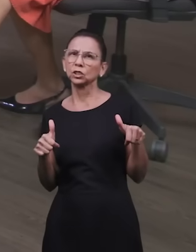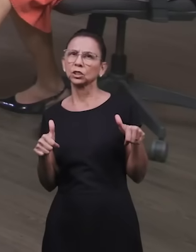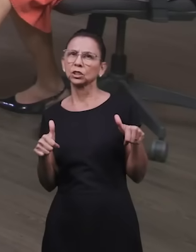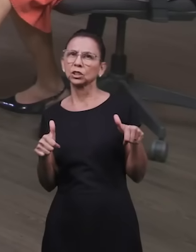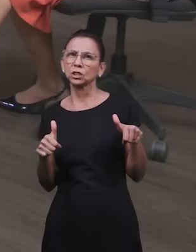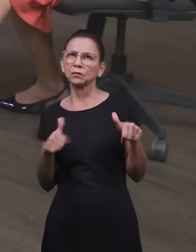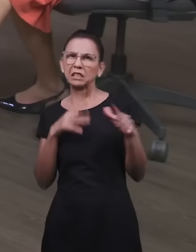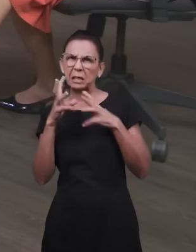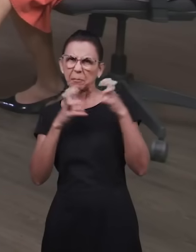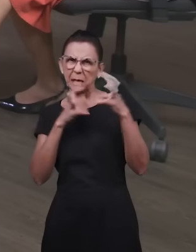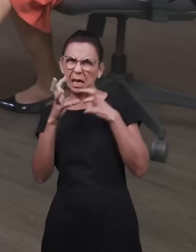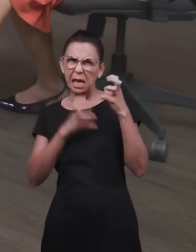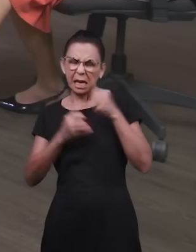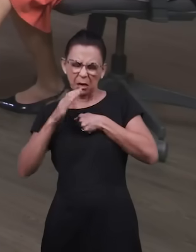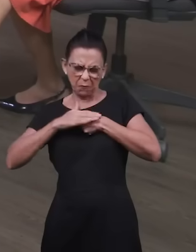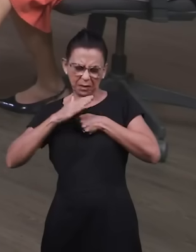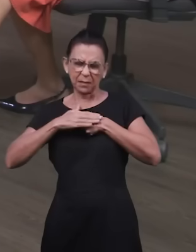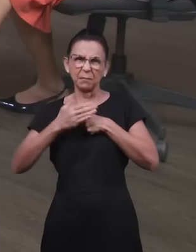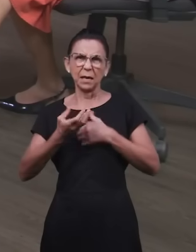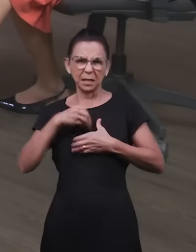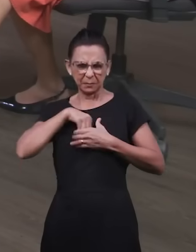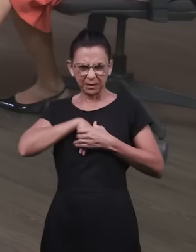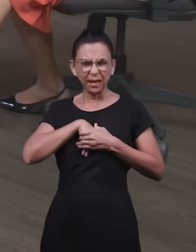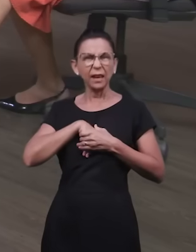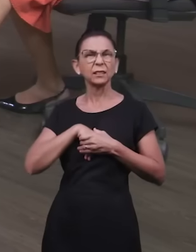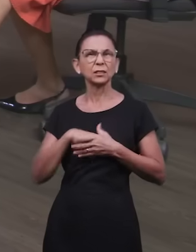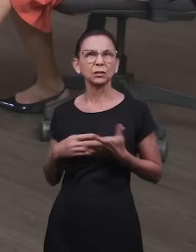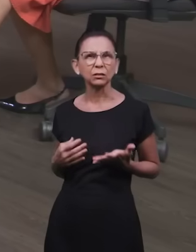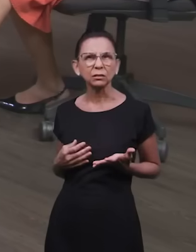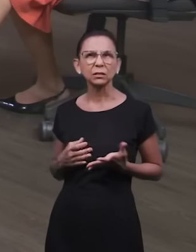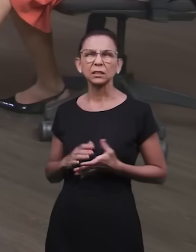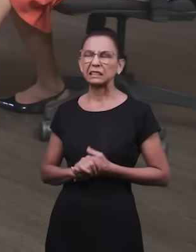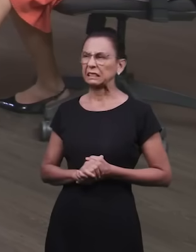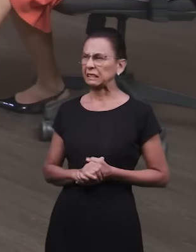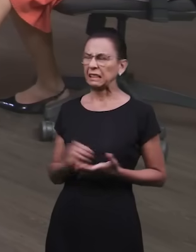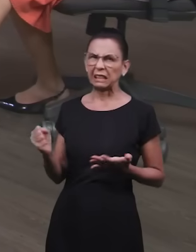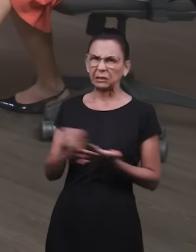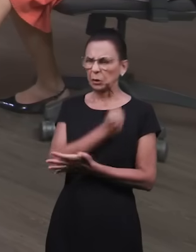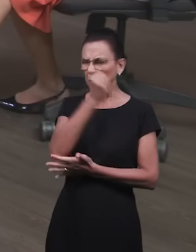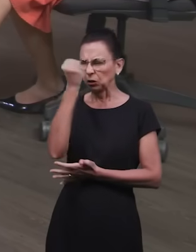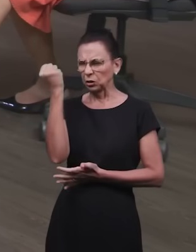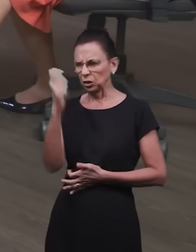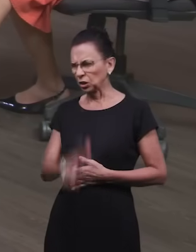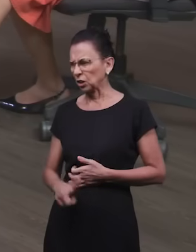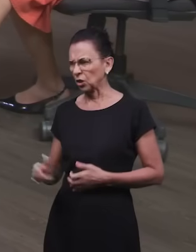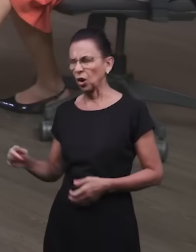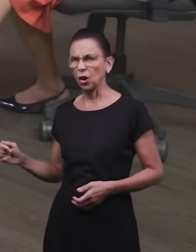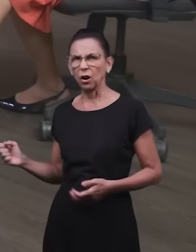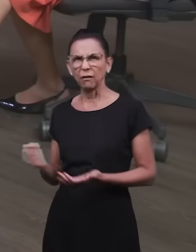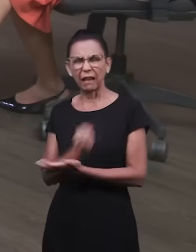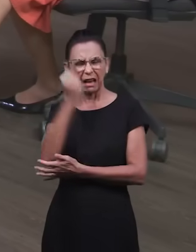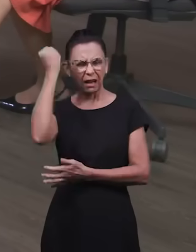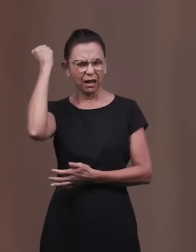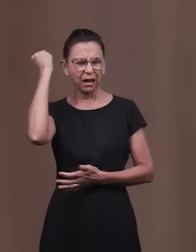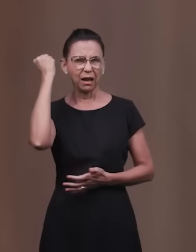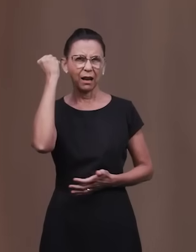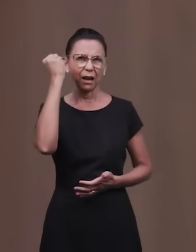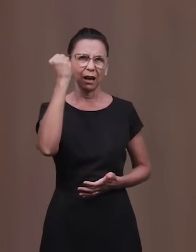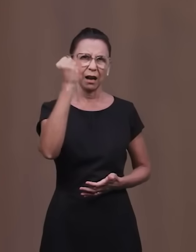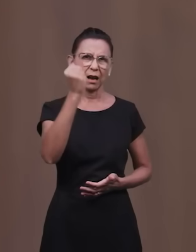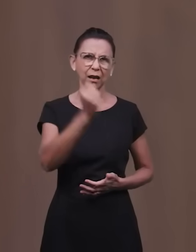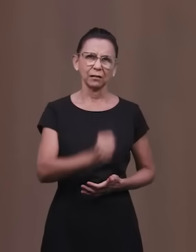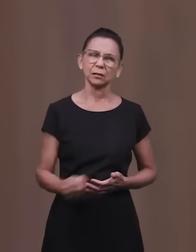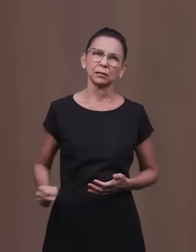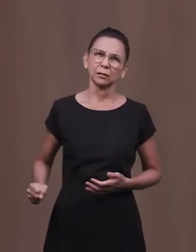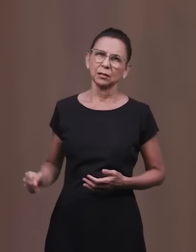Você costuma se censurar, brigar com você? Quando você comete um erro, você fala, puxa, de novo.